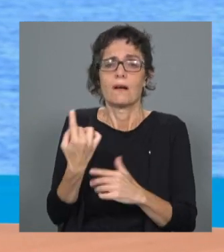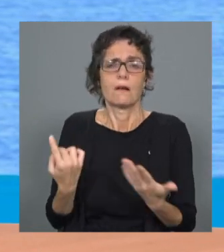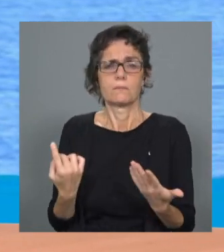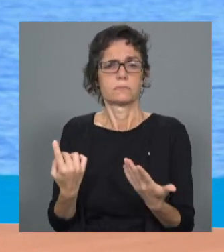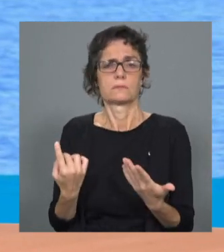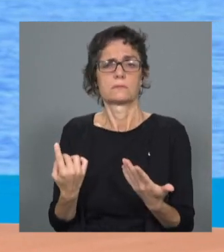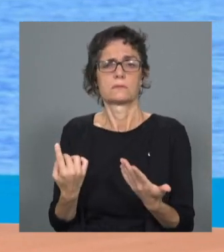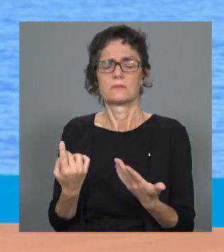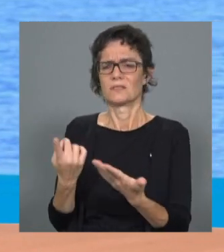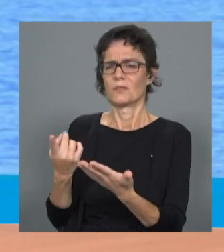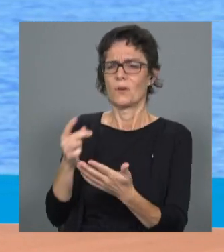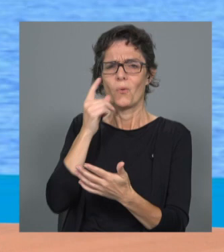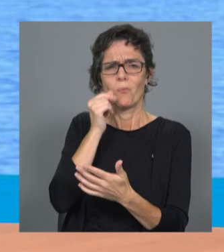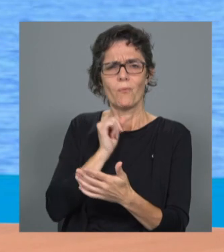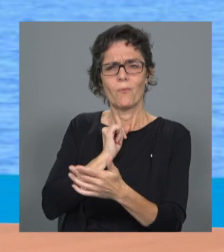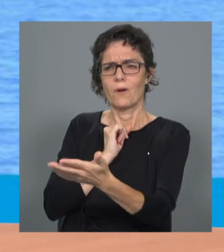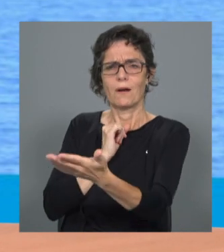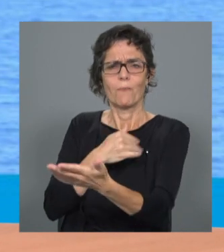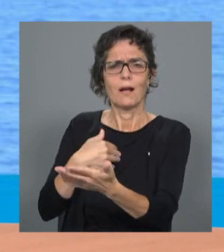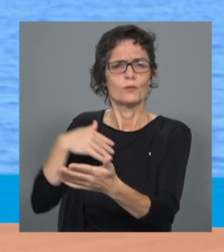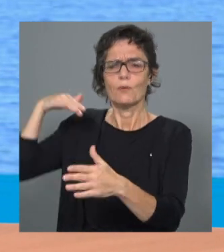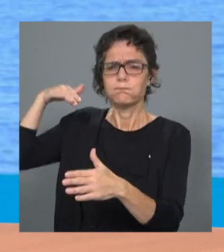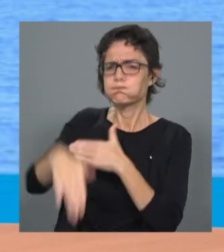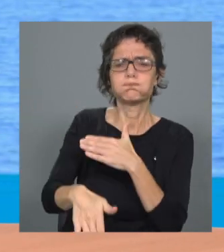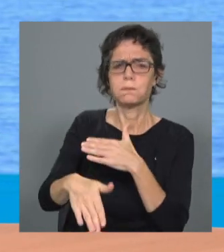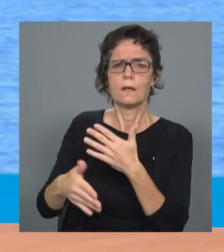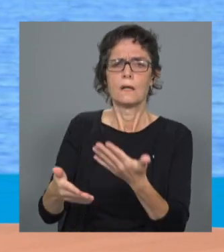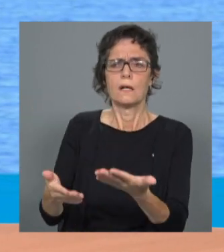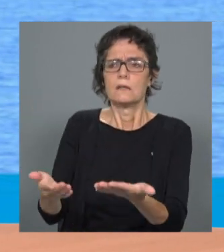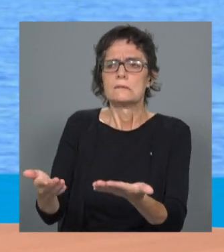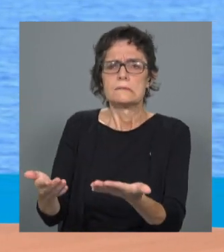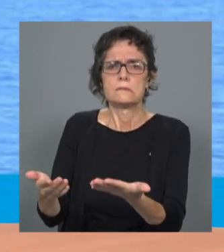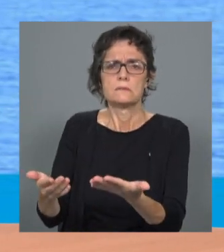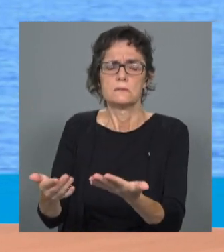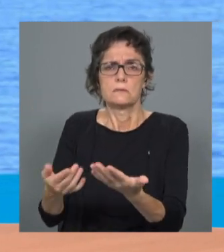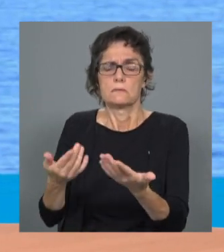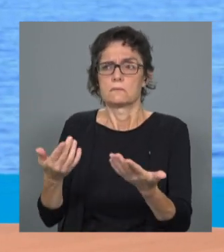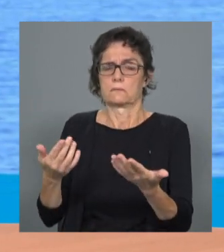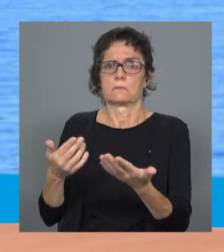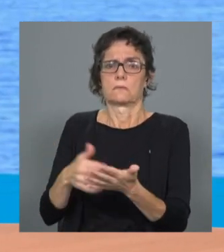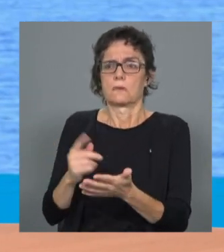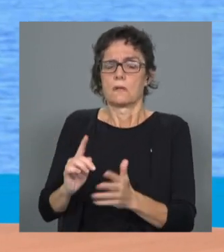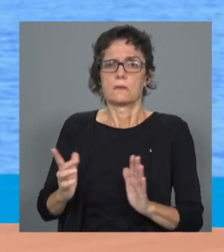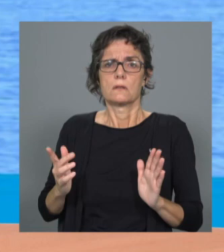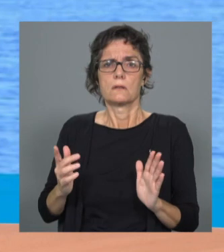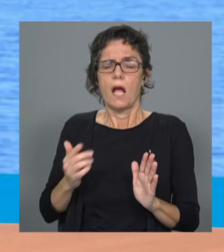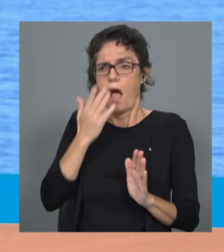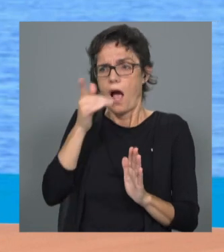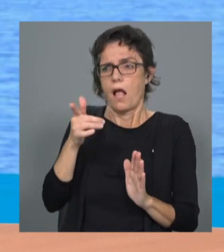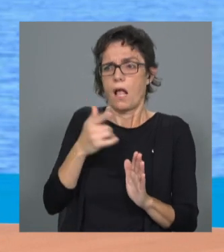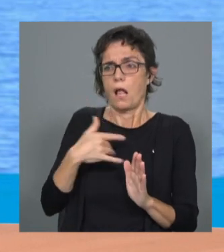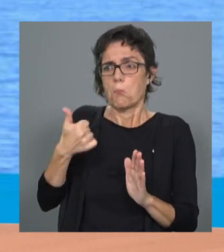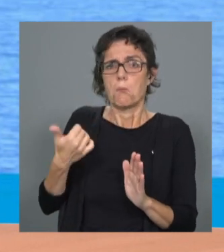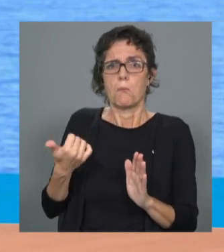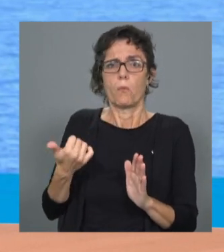pai foi muito difícil por isso. Foi tudo muito rápido, não estávamos à espera, e parecia uma pessoa saudável, não é? Estava